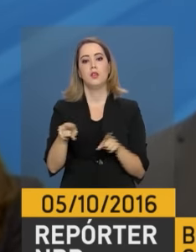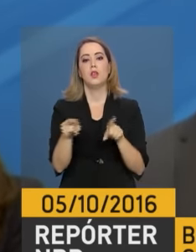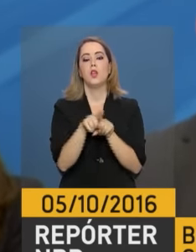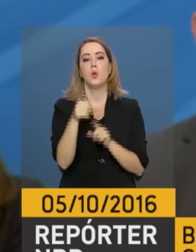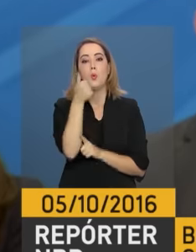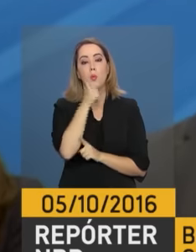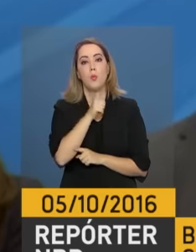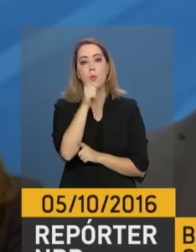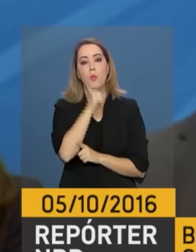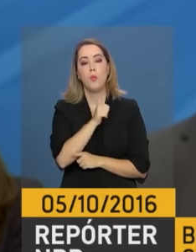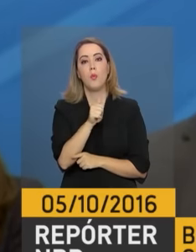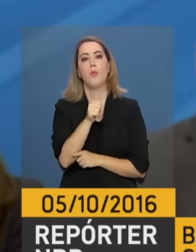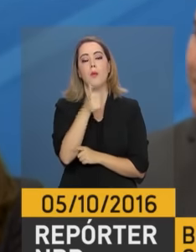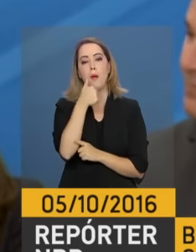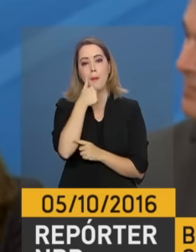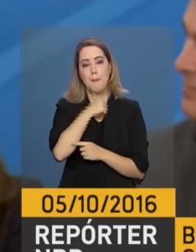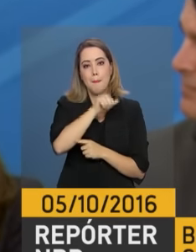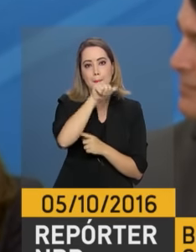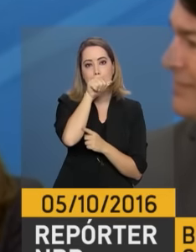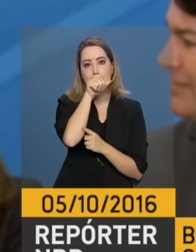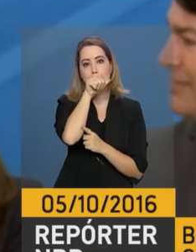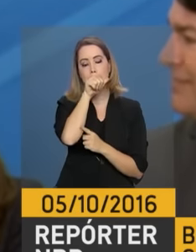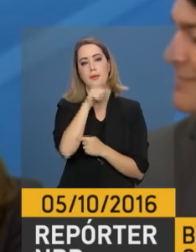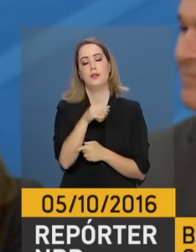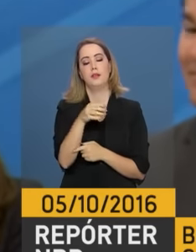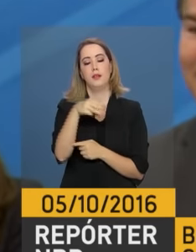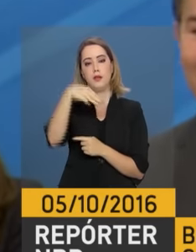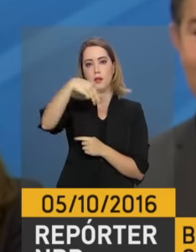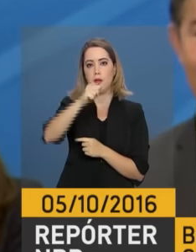Tedeschi, mãe da Marcela, que está aqui presente.